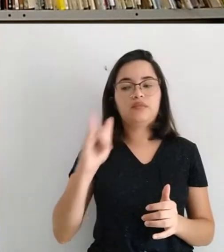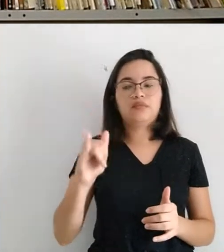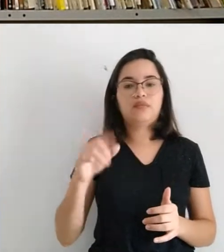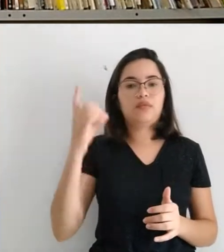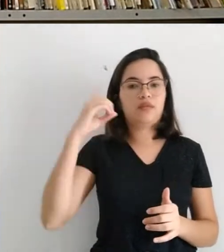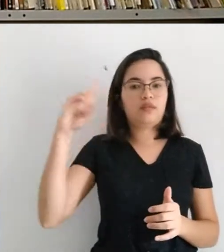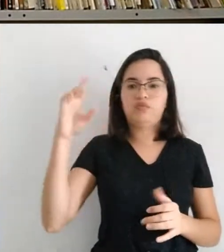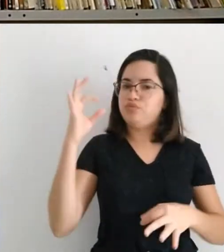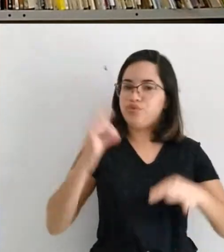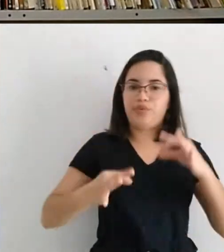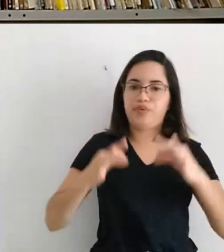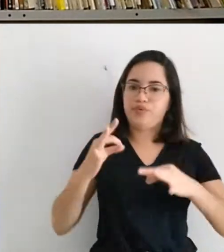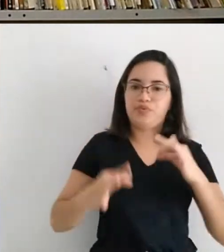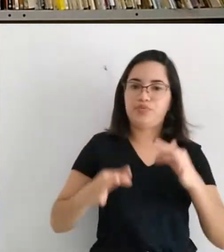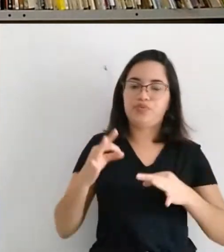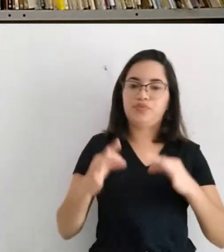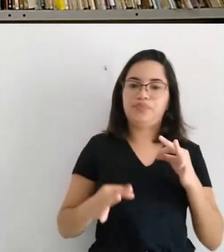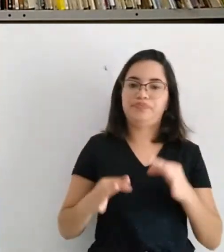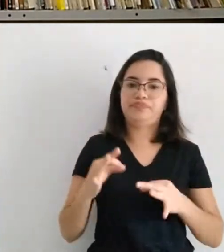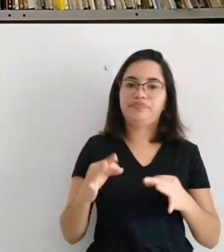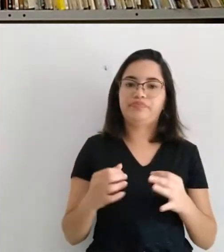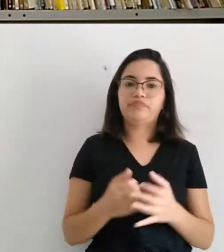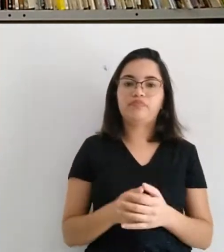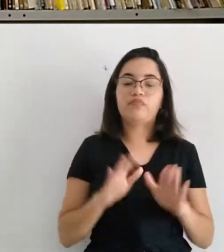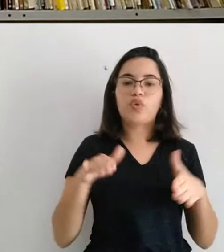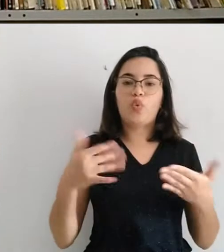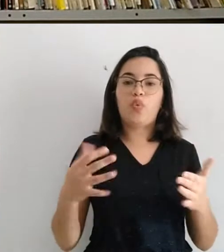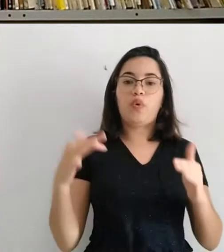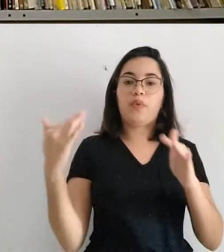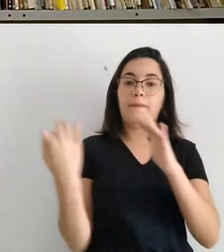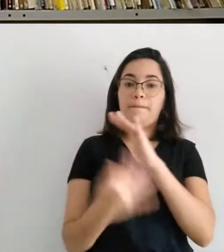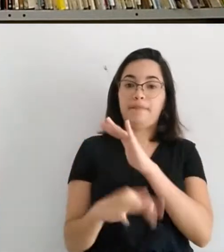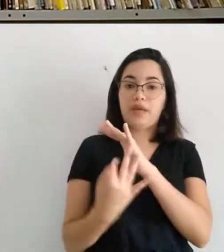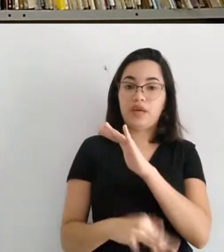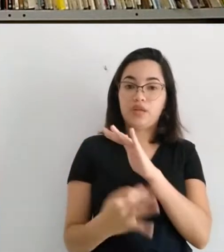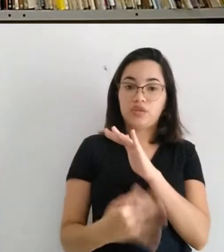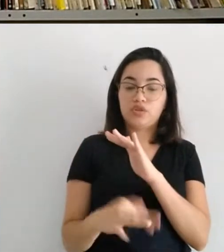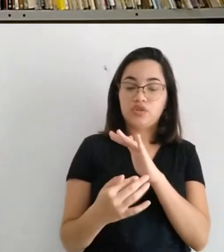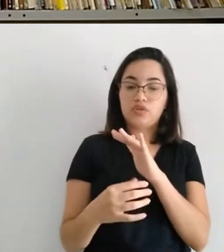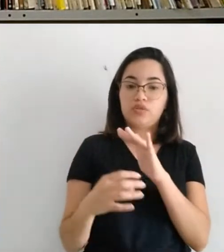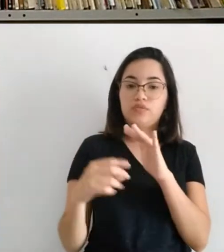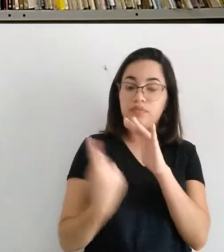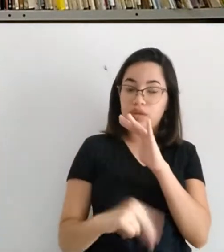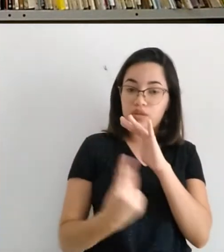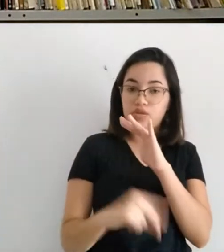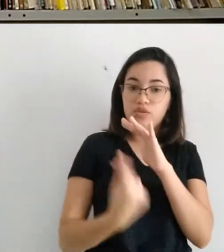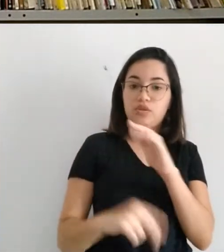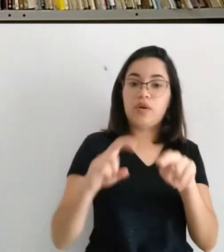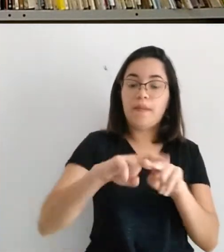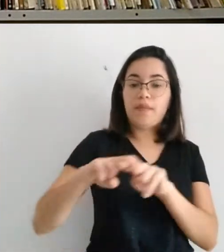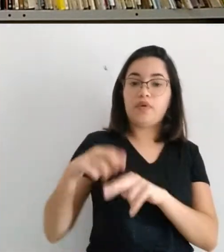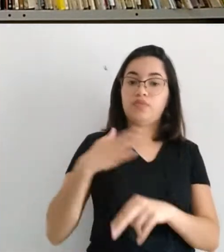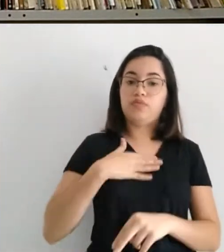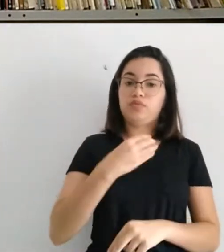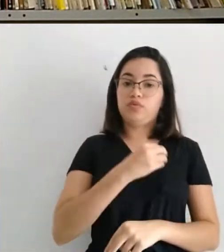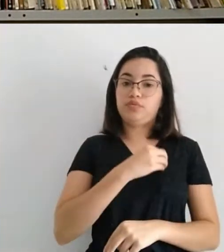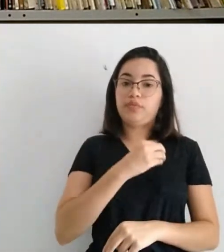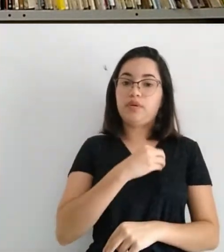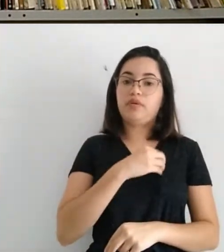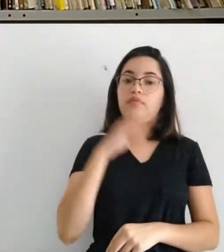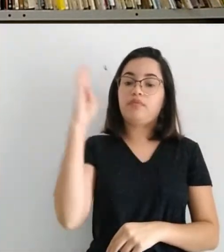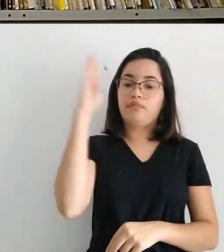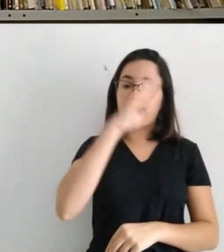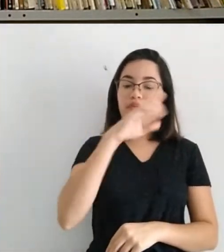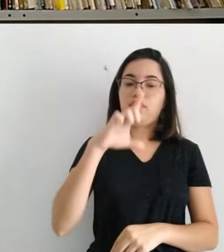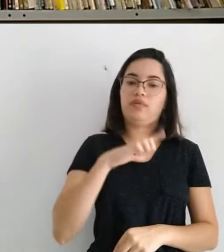Deus é injusto ao me punir pelos meus erros, pelos meus pecados, pelo